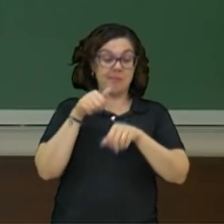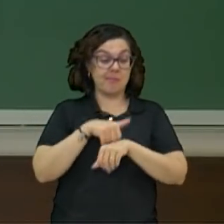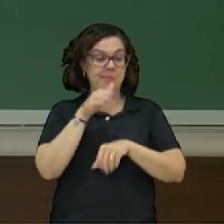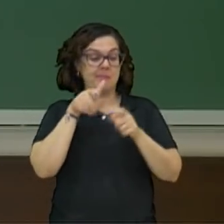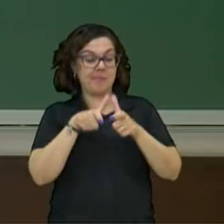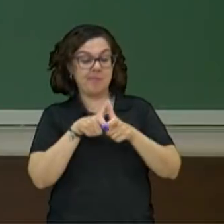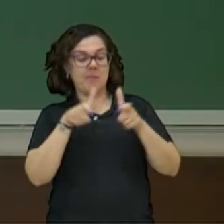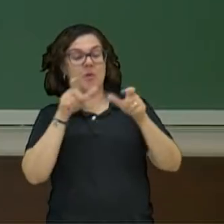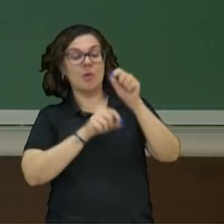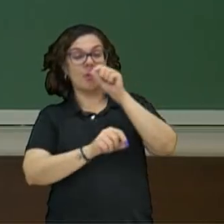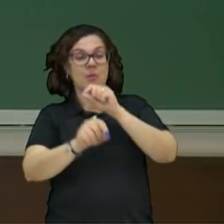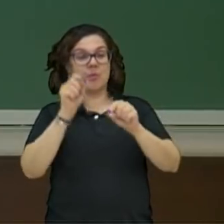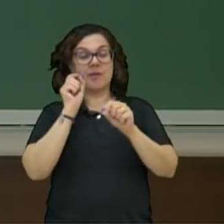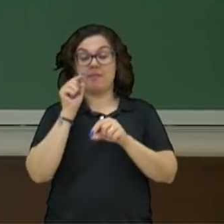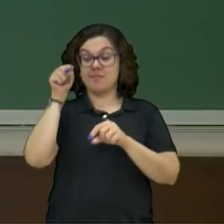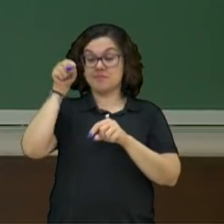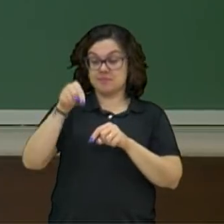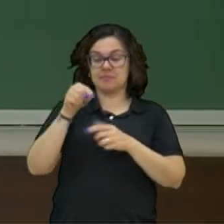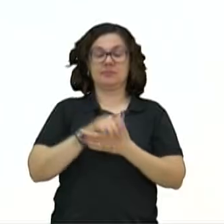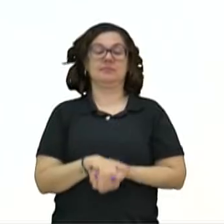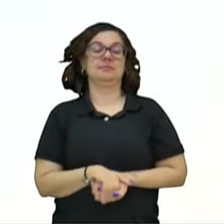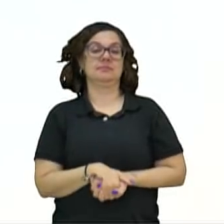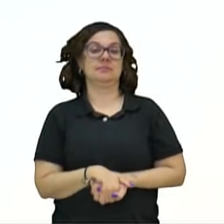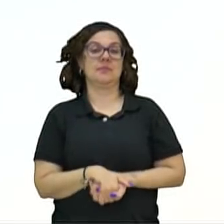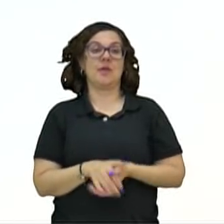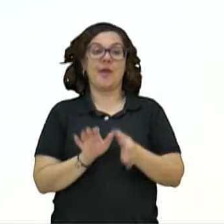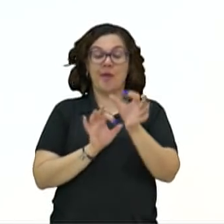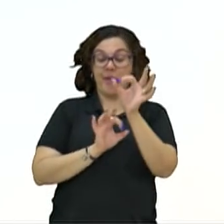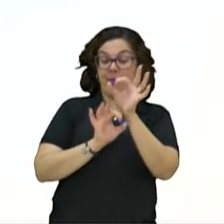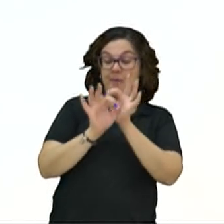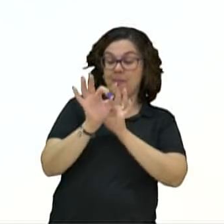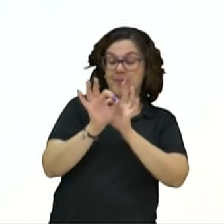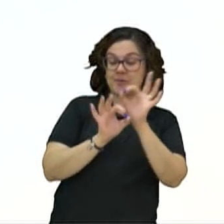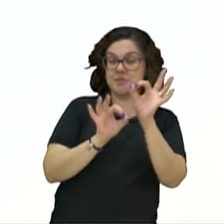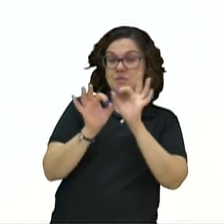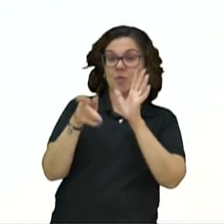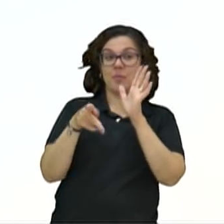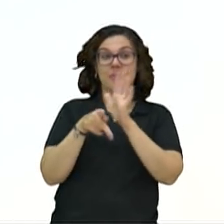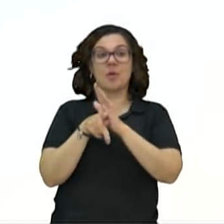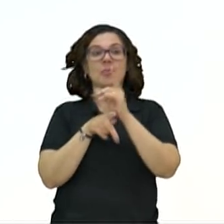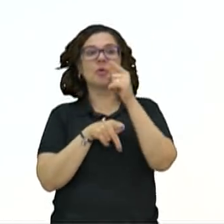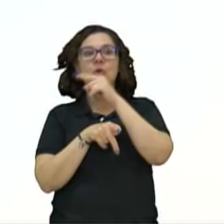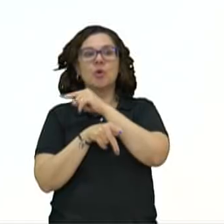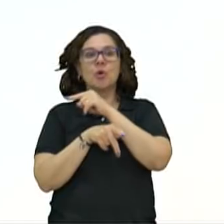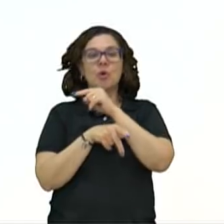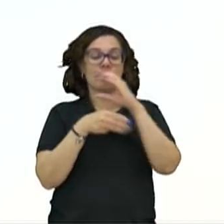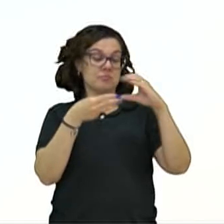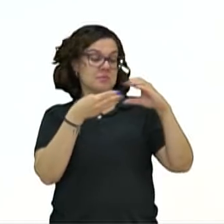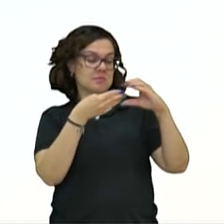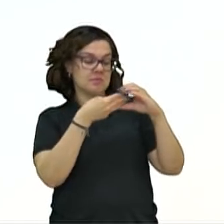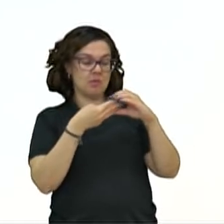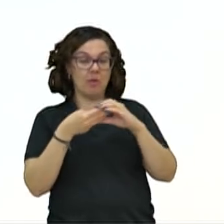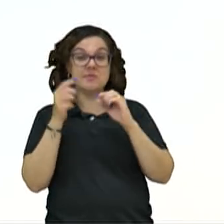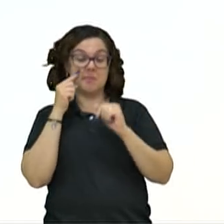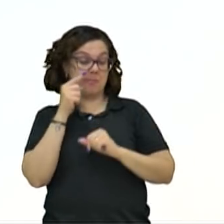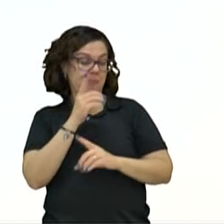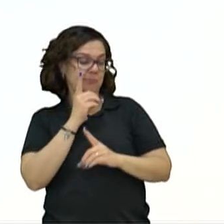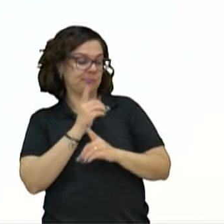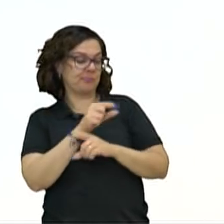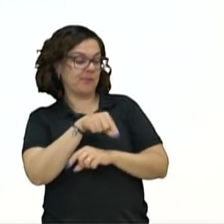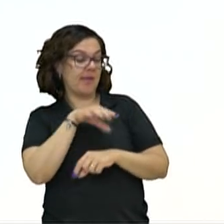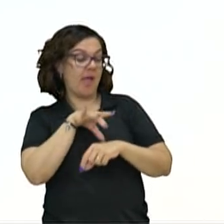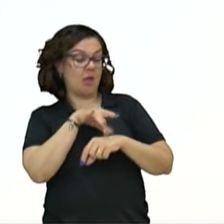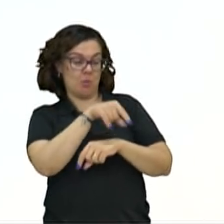maioria delas é feita desta forma. Preparações de micro-organismos. Pegar o próprio organismo que